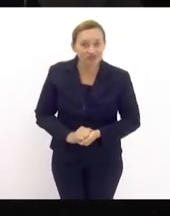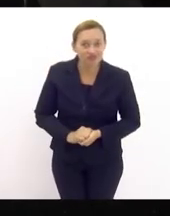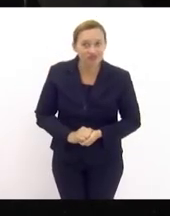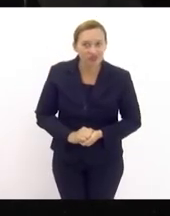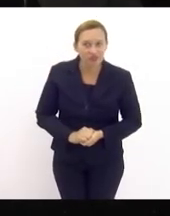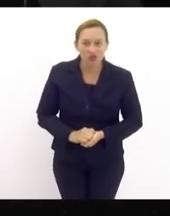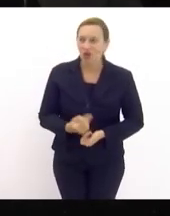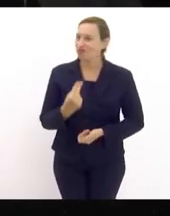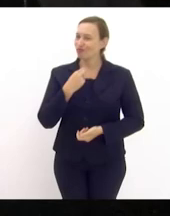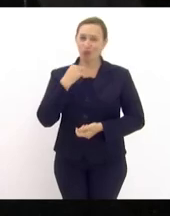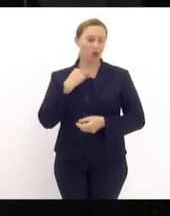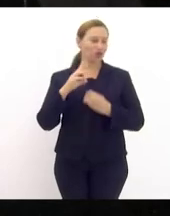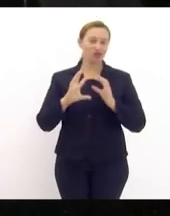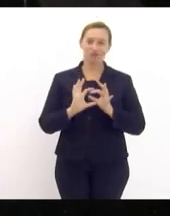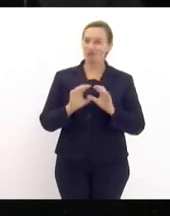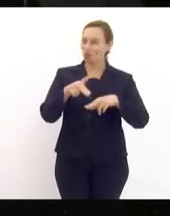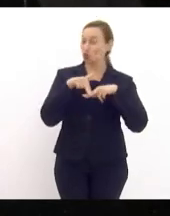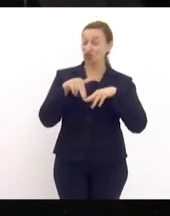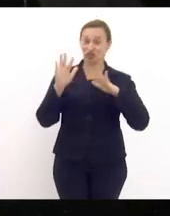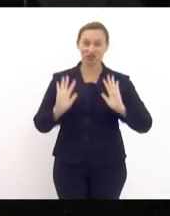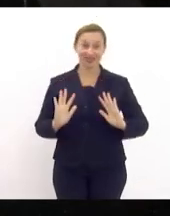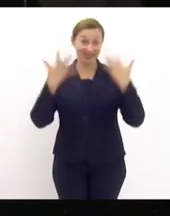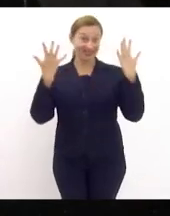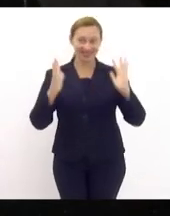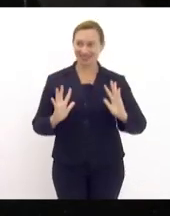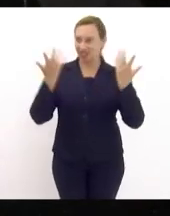Isso não pode ser motivo de comemoração de 100 dias?